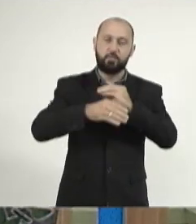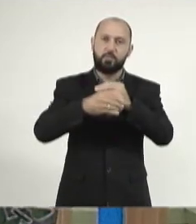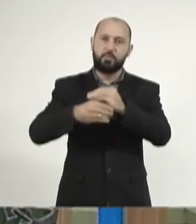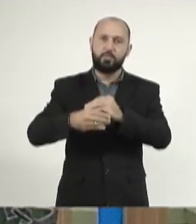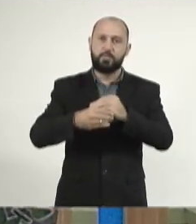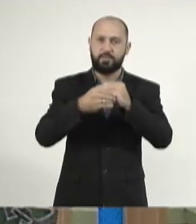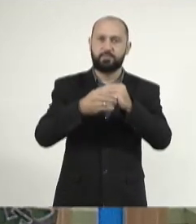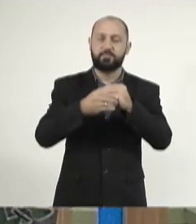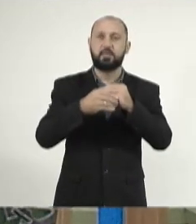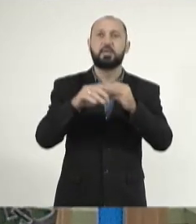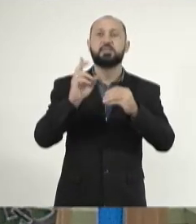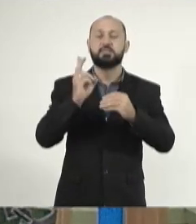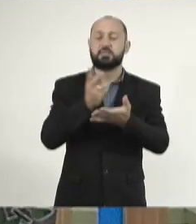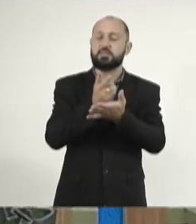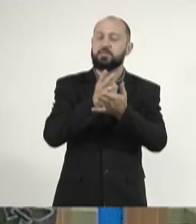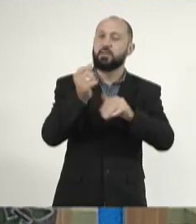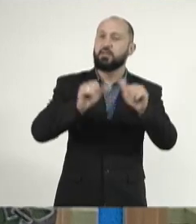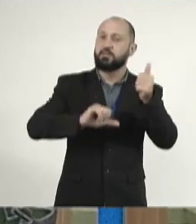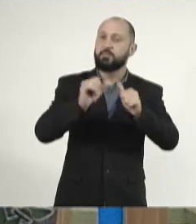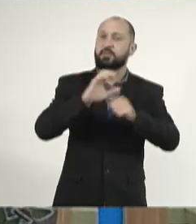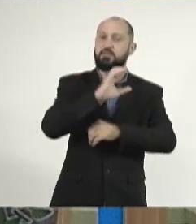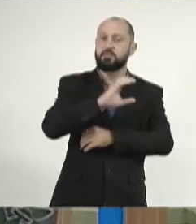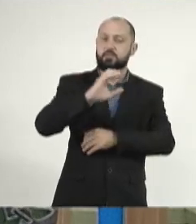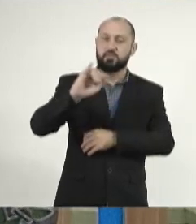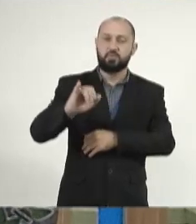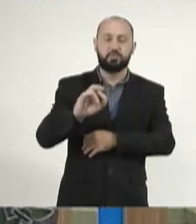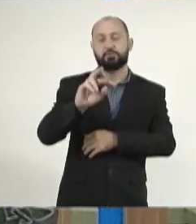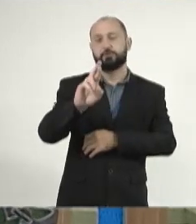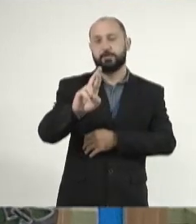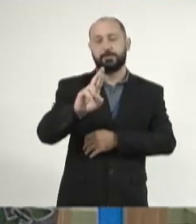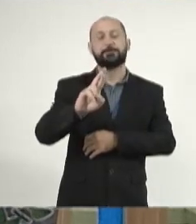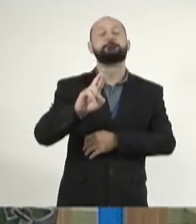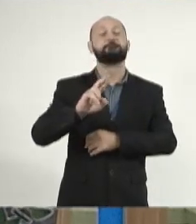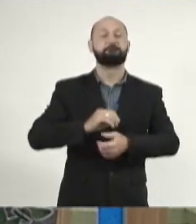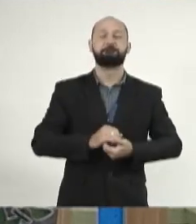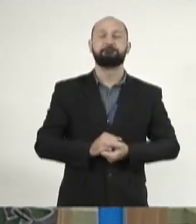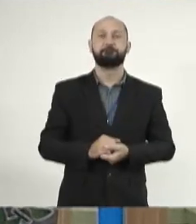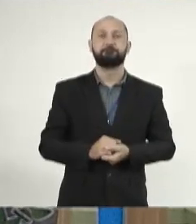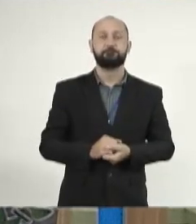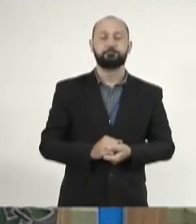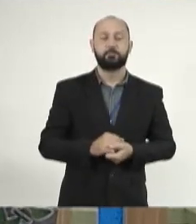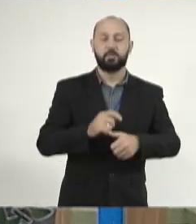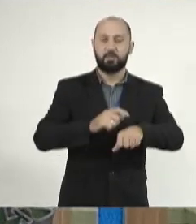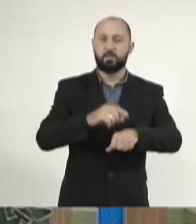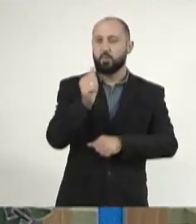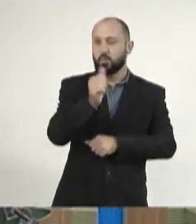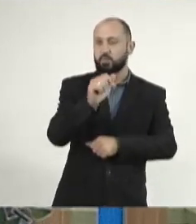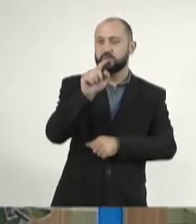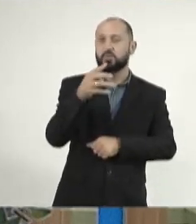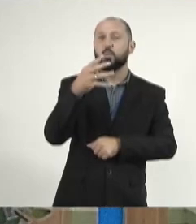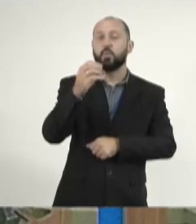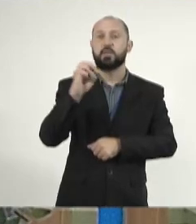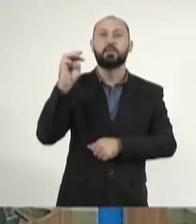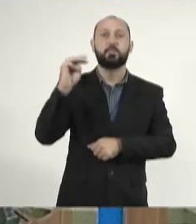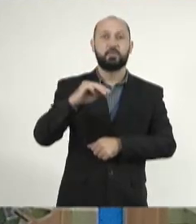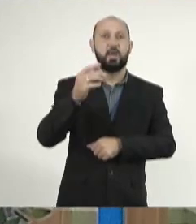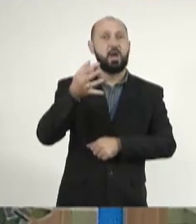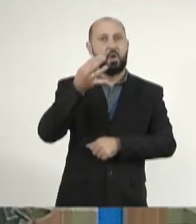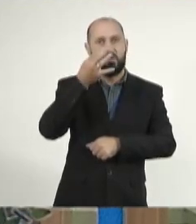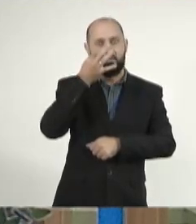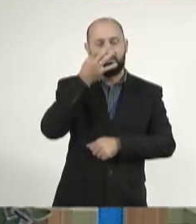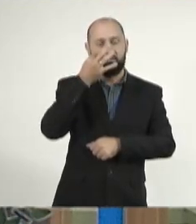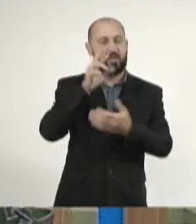e é sempre analisado inicialmente pela Comissão de Constituição, Justiça e Redação. 11h40. A gente segue ao vivo